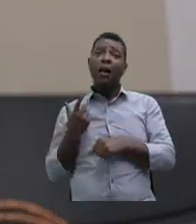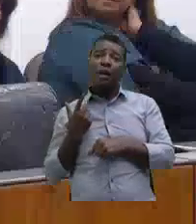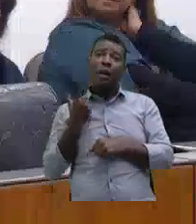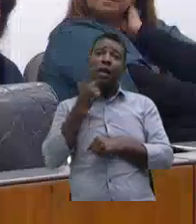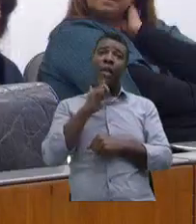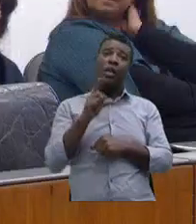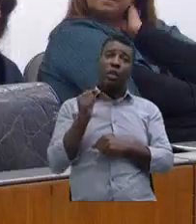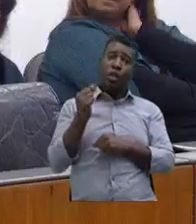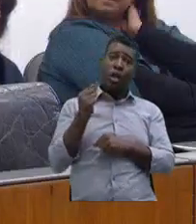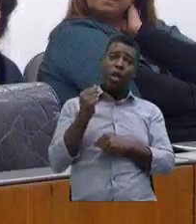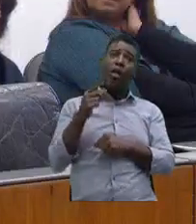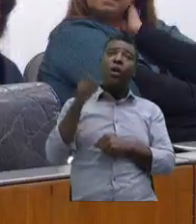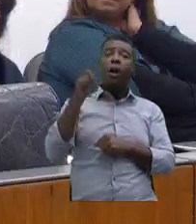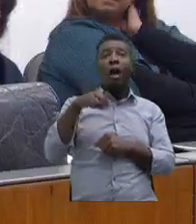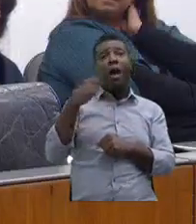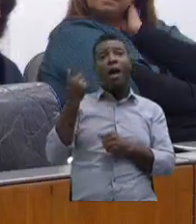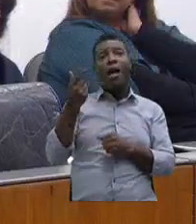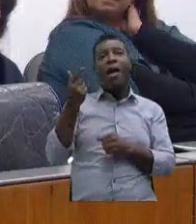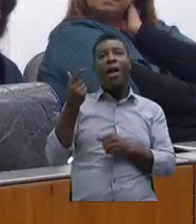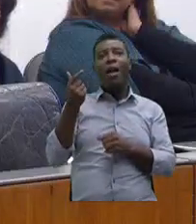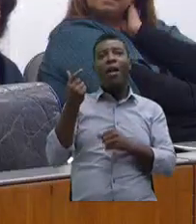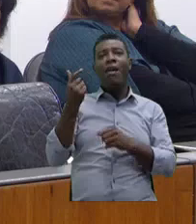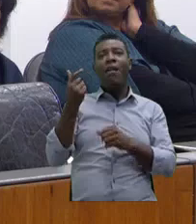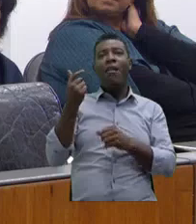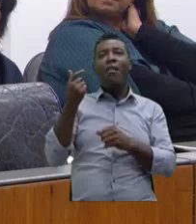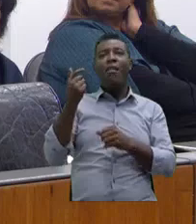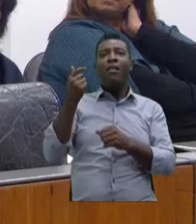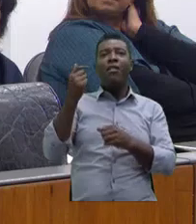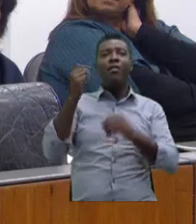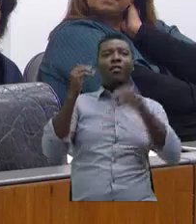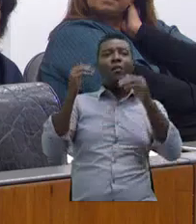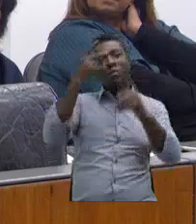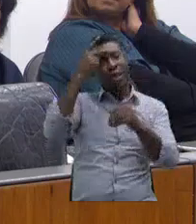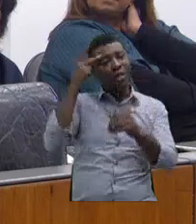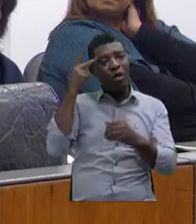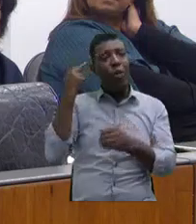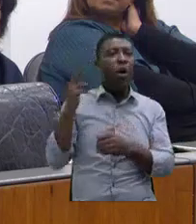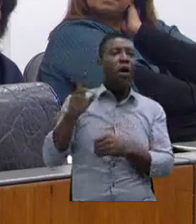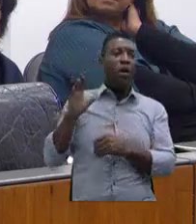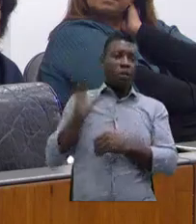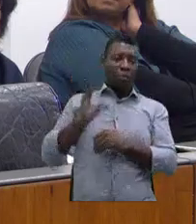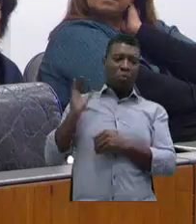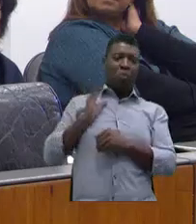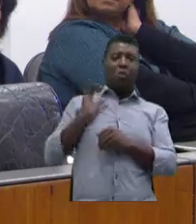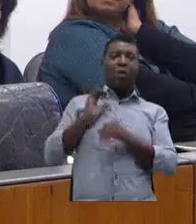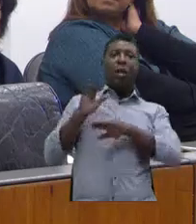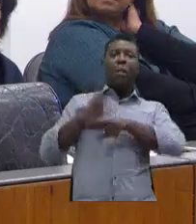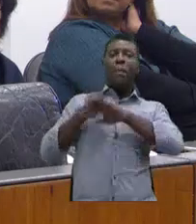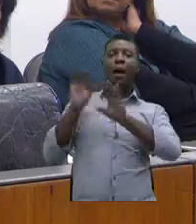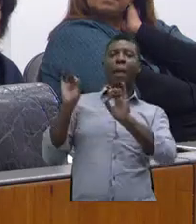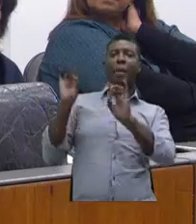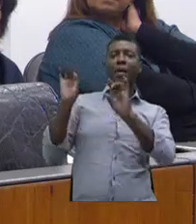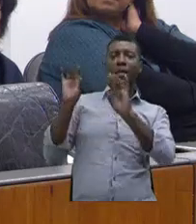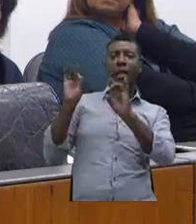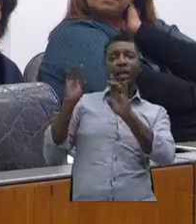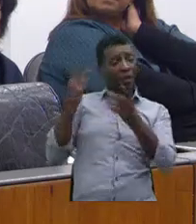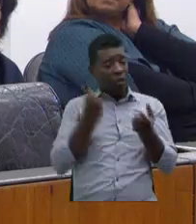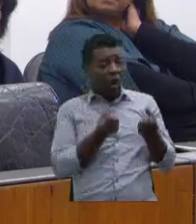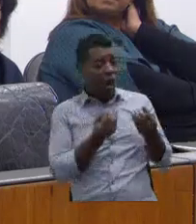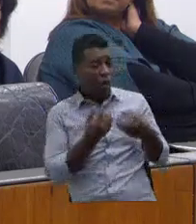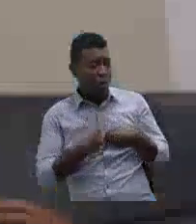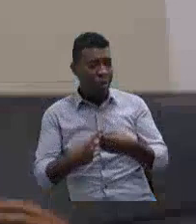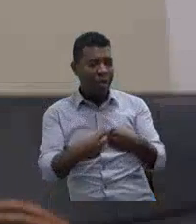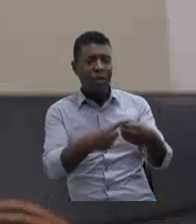grandes ainda, né? E, sobretudo, alguns lugares muito especializados, como algumas cidades no estado de Minas